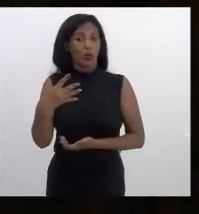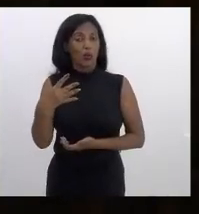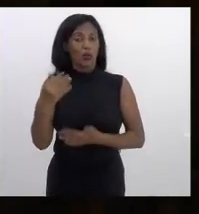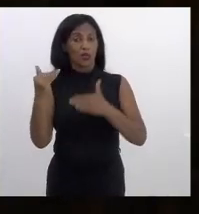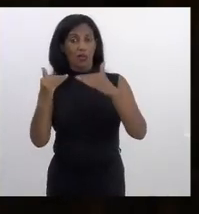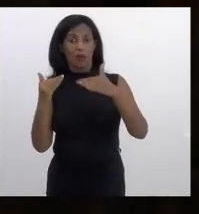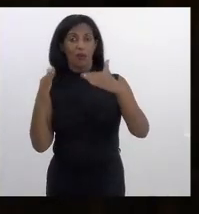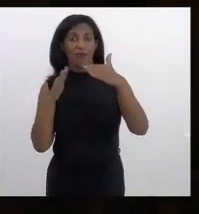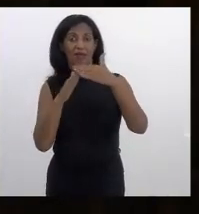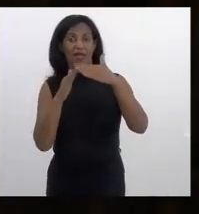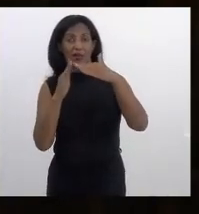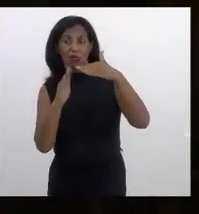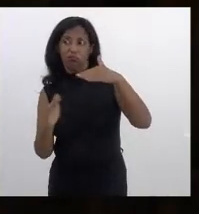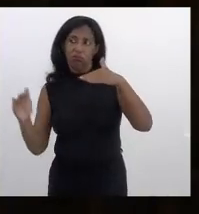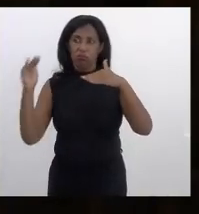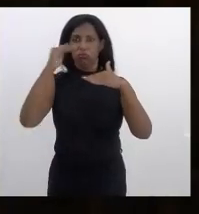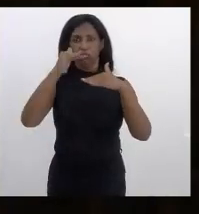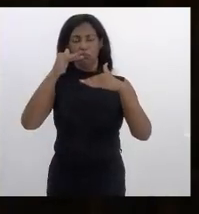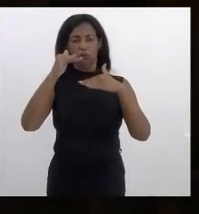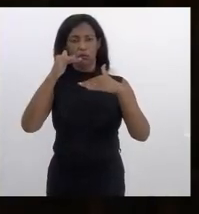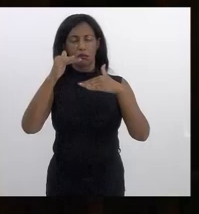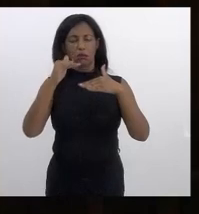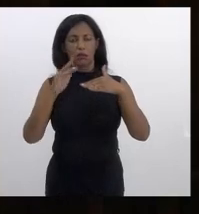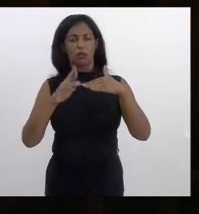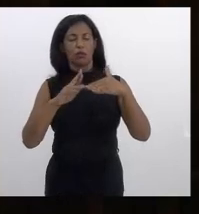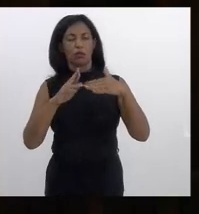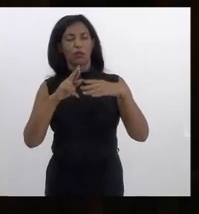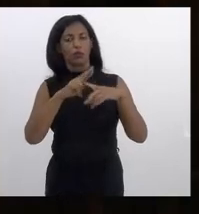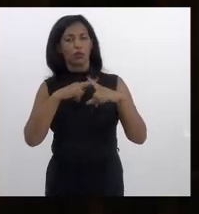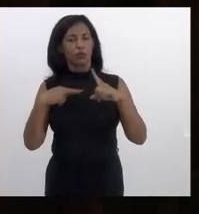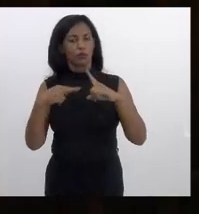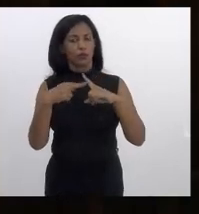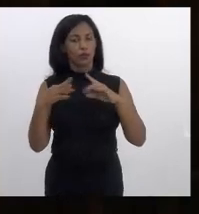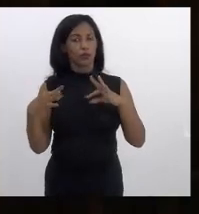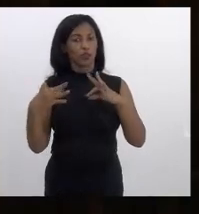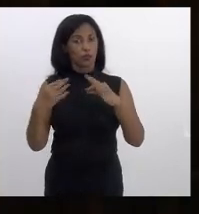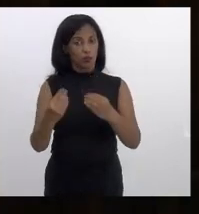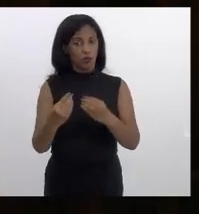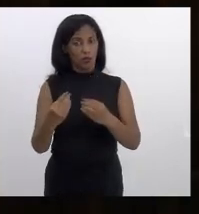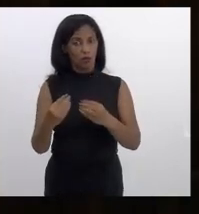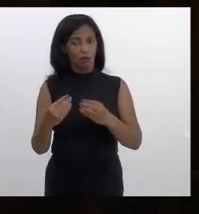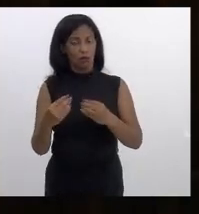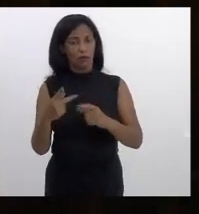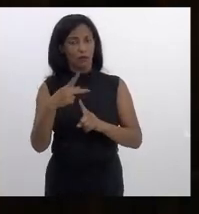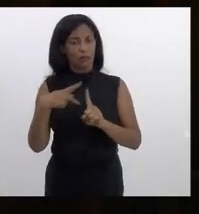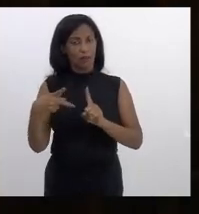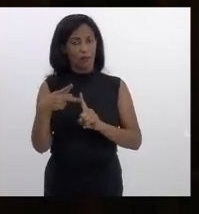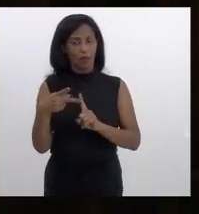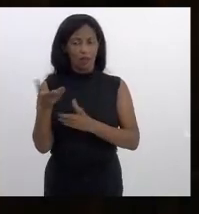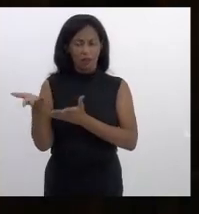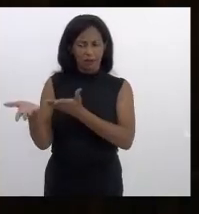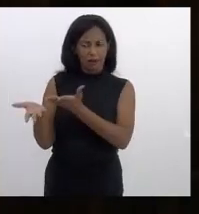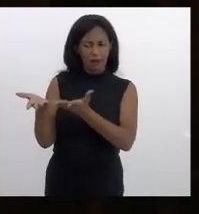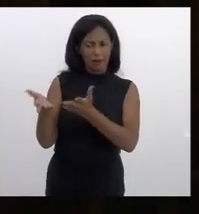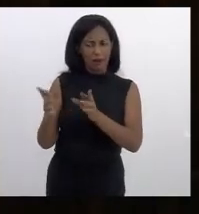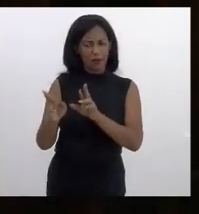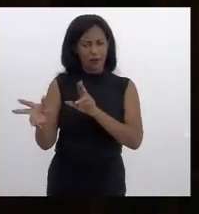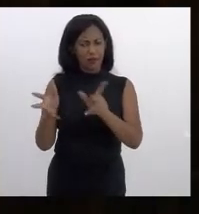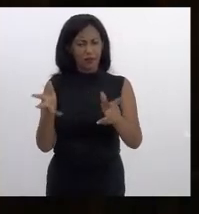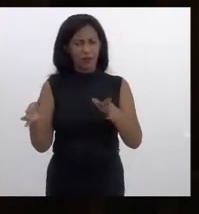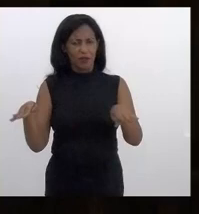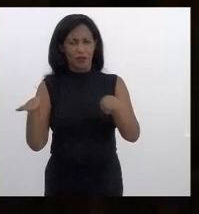cara passa lá o teto do Regime é do regime geral da Previdência ou seja tratamento distinto